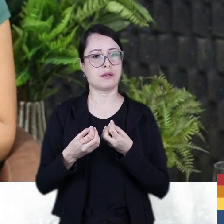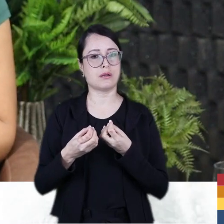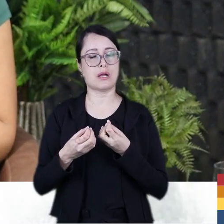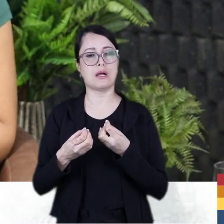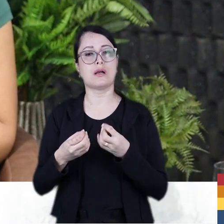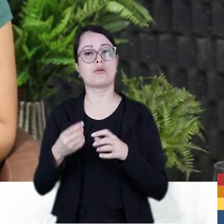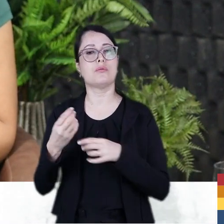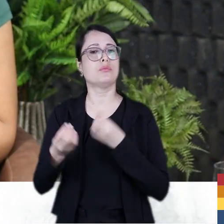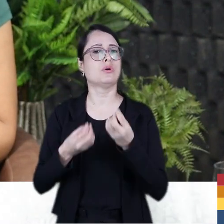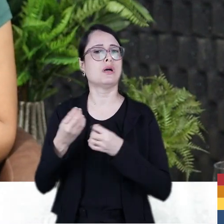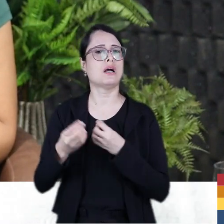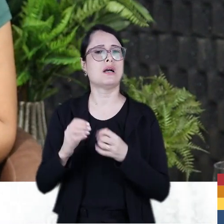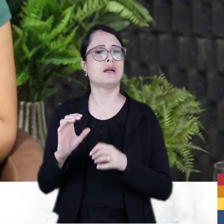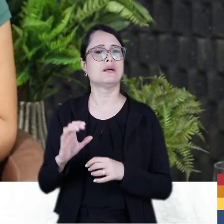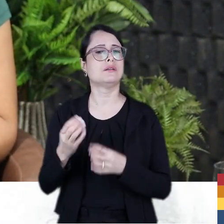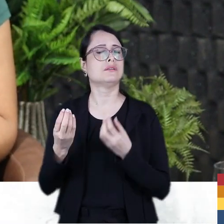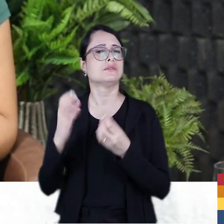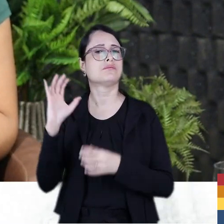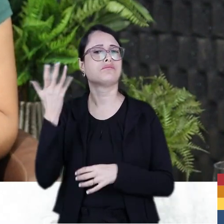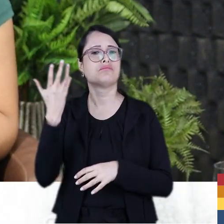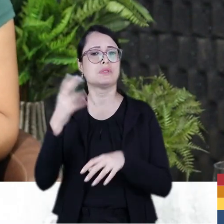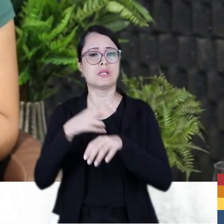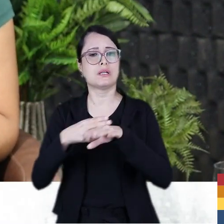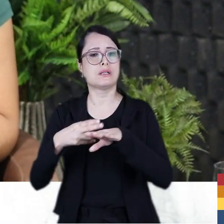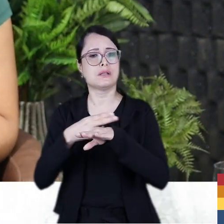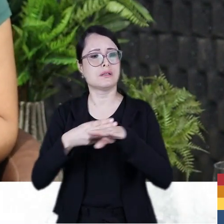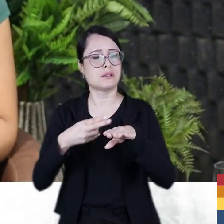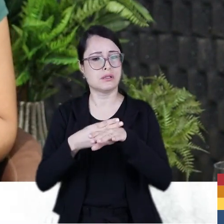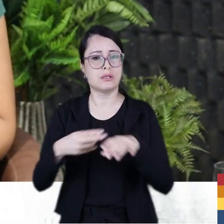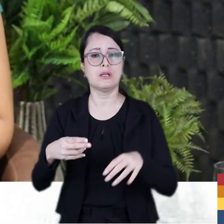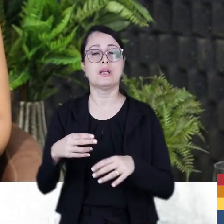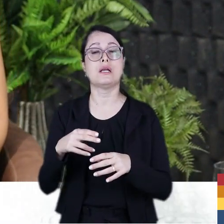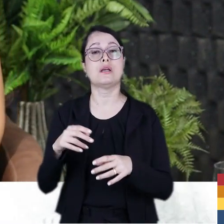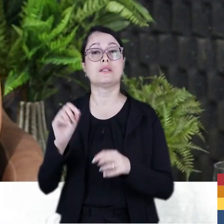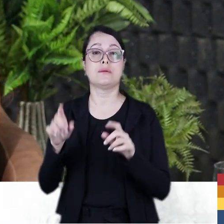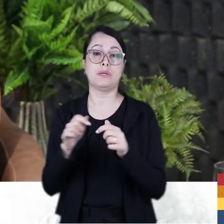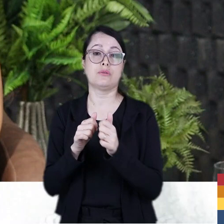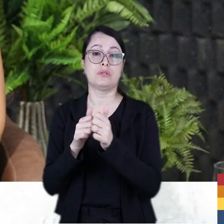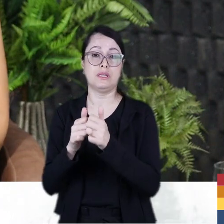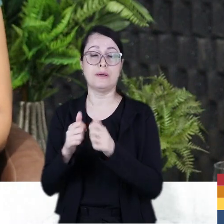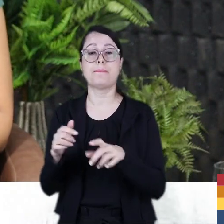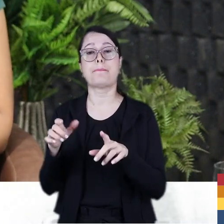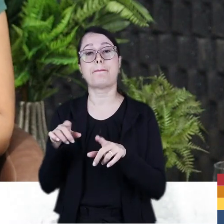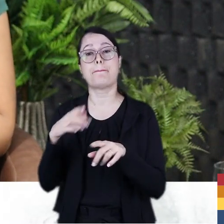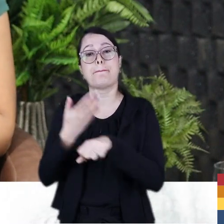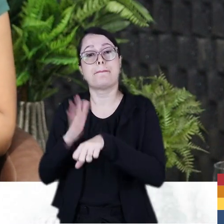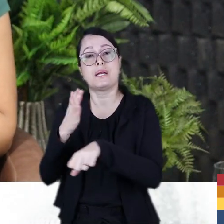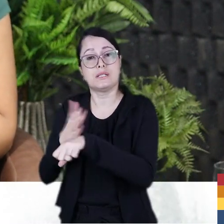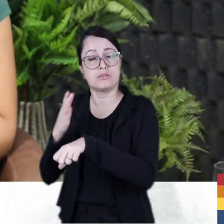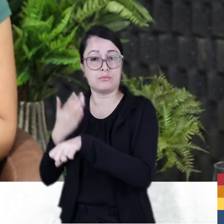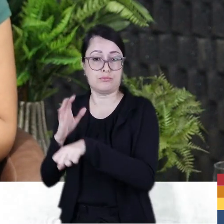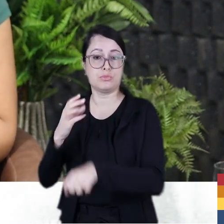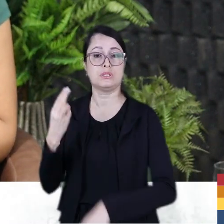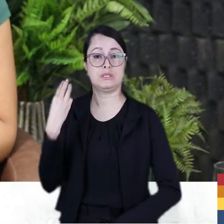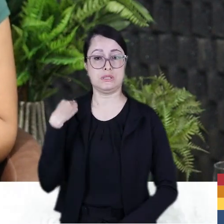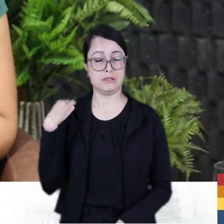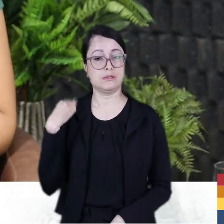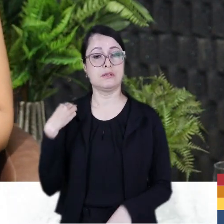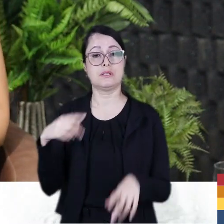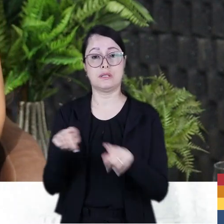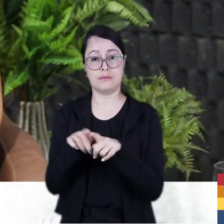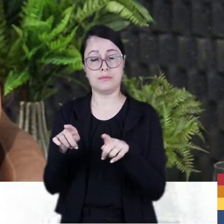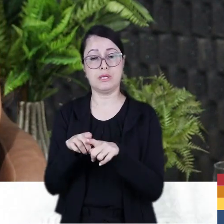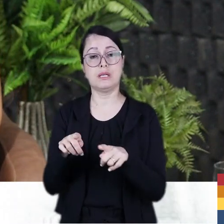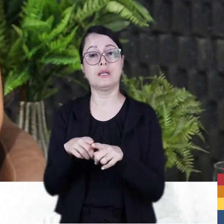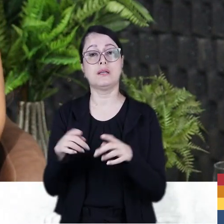estudo orientado e eletivas de base, né, colabora, colaborou também na escrita dos itinerários formativos, integrados e do